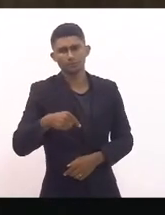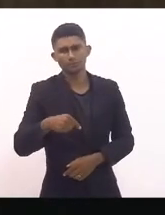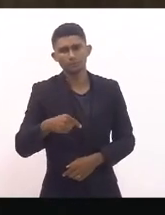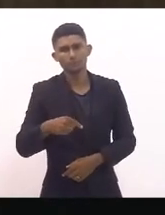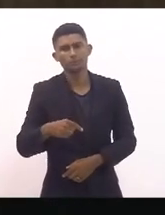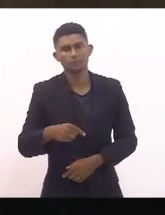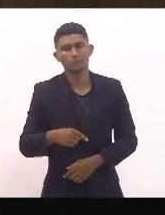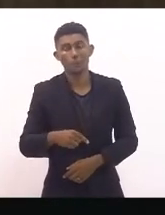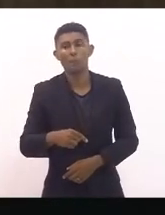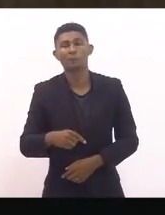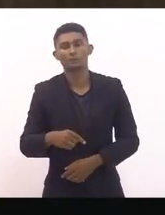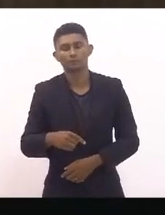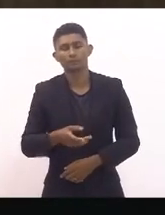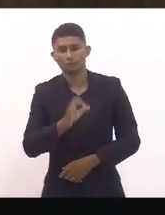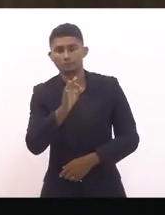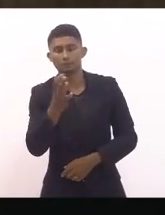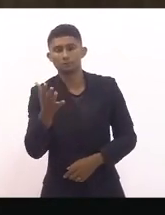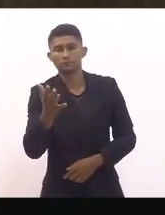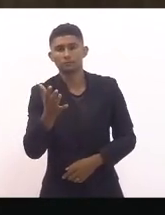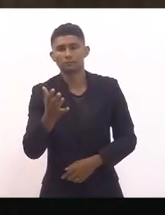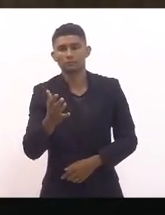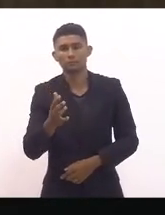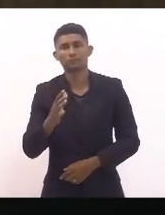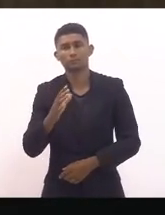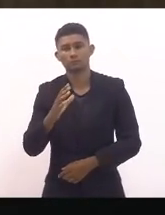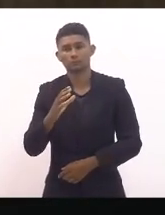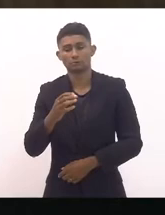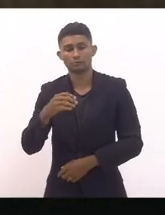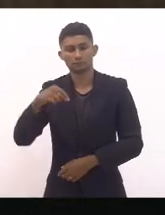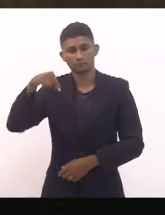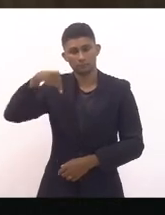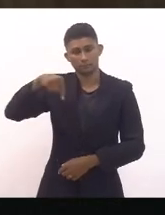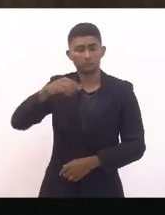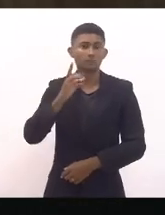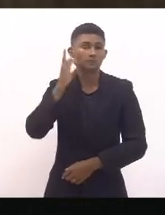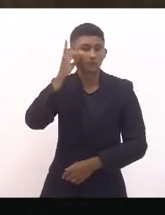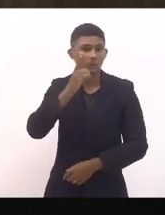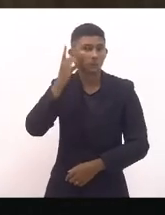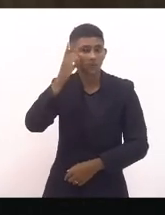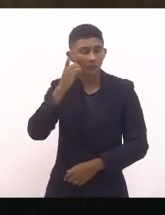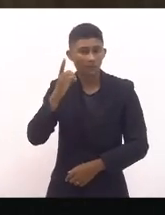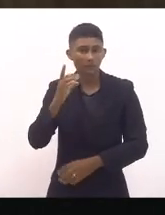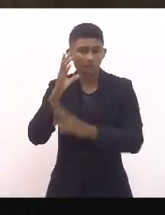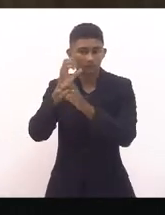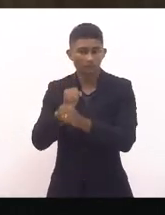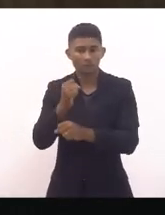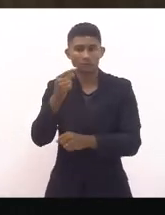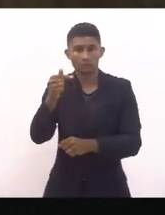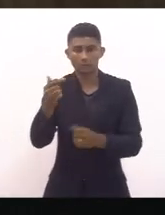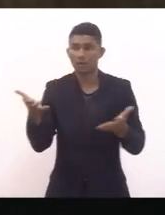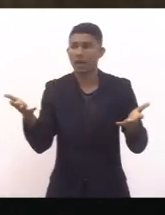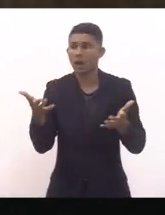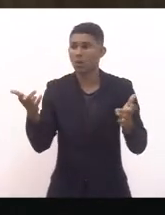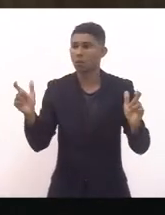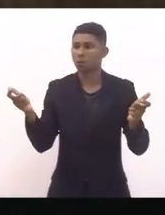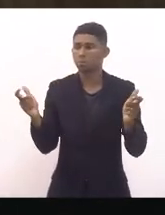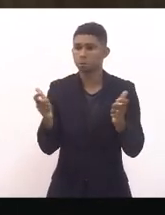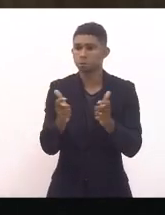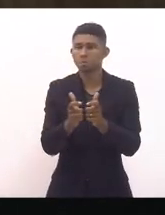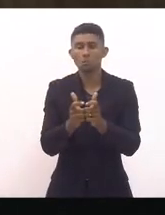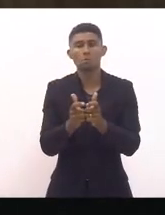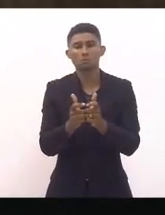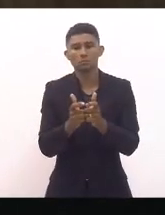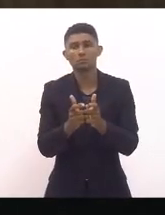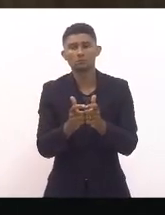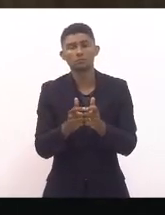dessa maneira. Da mesma forma que nos 17 deputados que estavam aqui em plenário, e agora já são menos de 17,